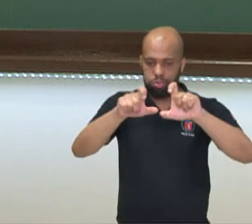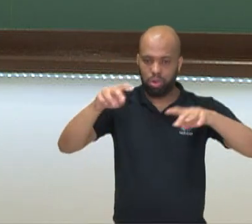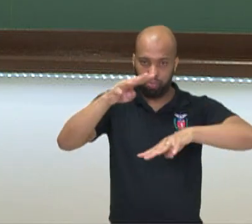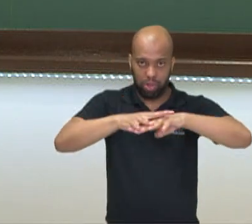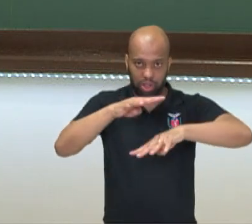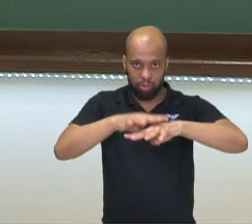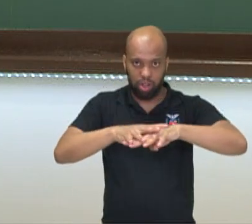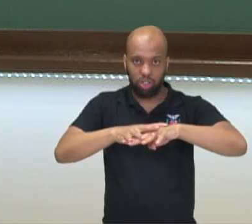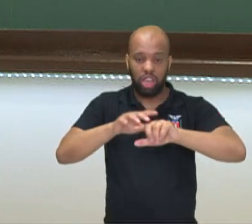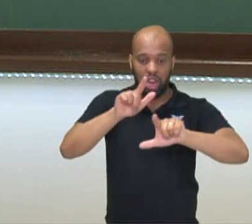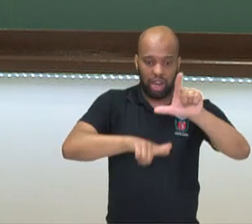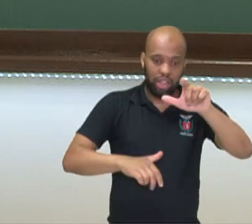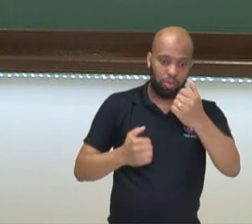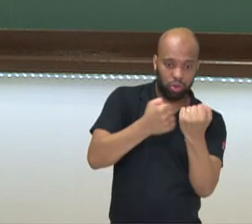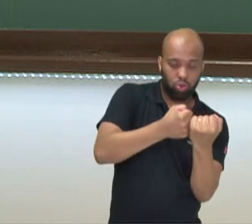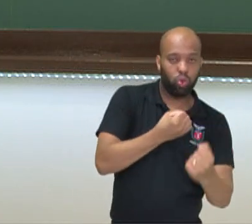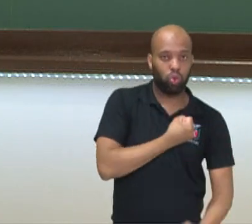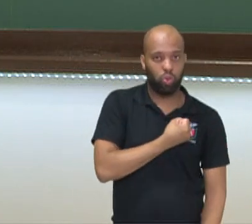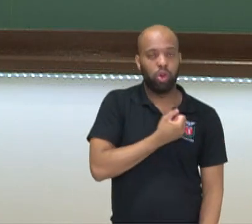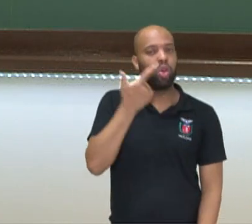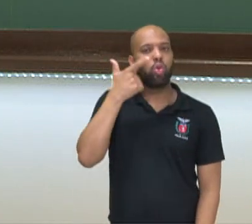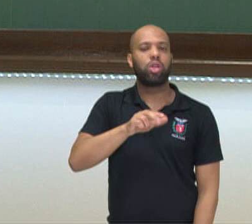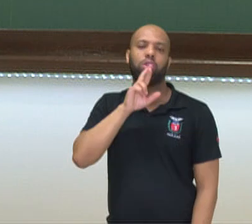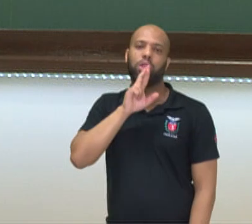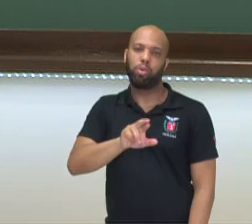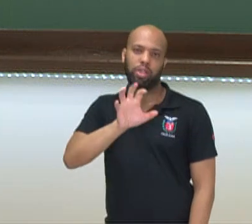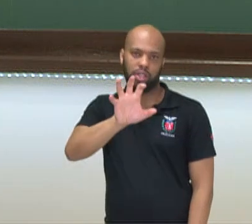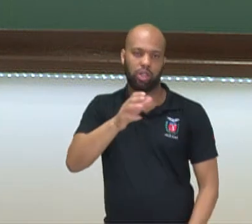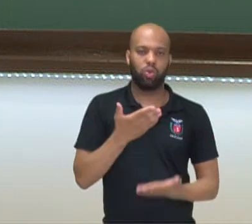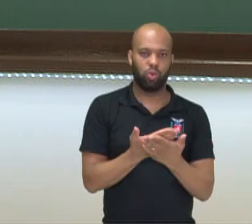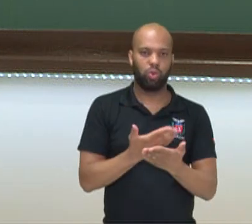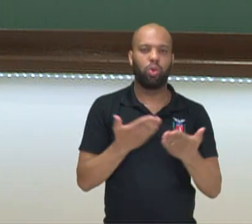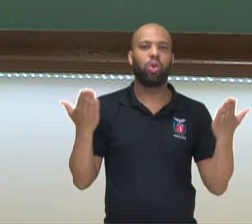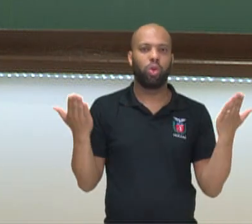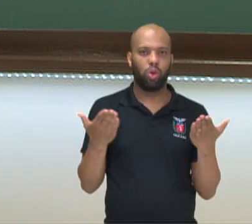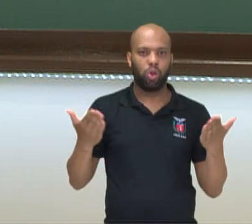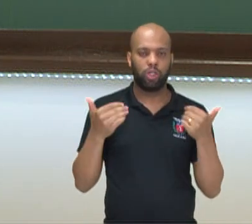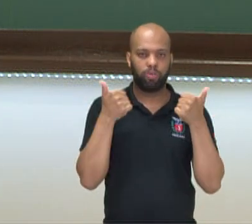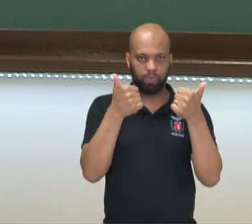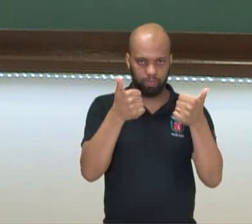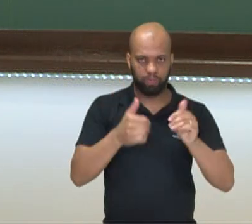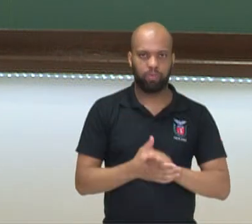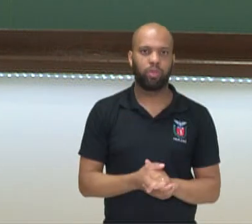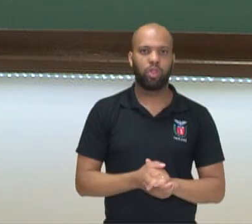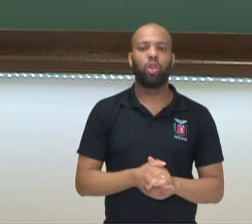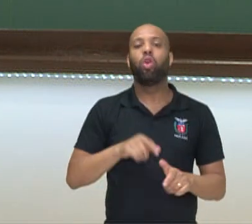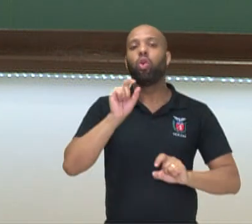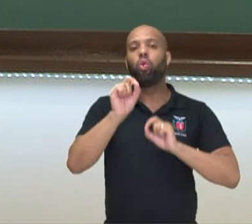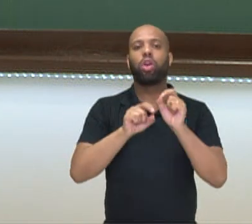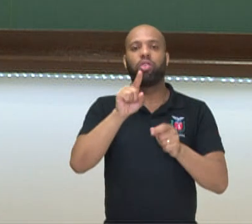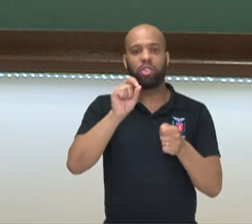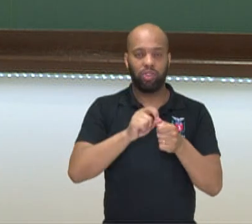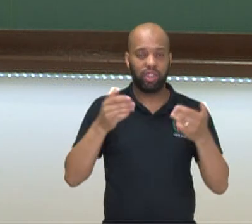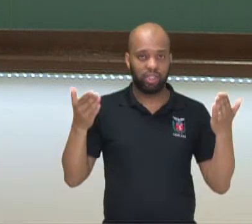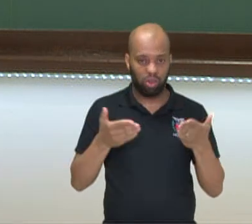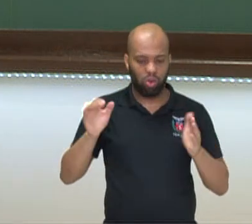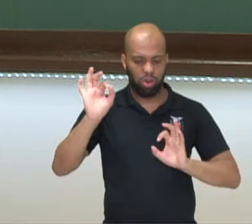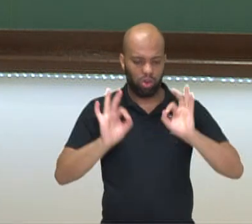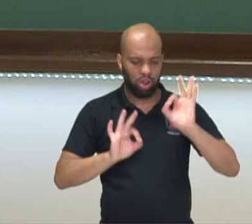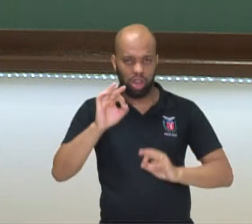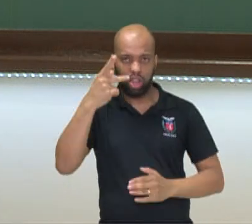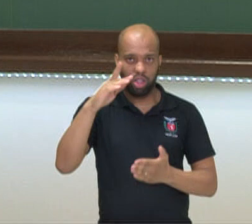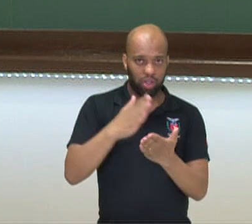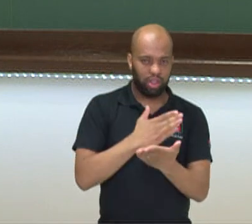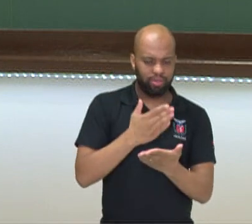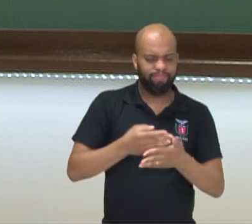chegar num certo resultado. Ok? Então, foi isso que nós fizemos. Beleza? Então, o que você faz agora? Deixa o seu caderno em